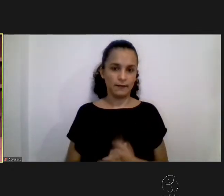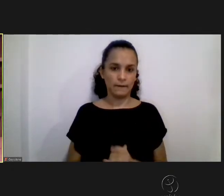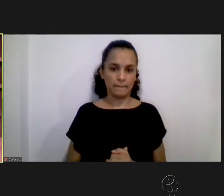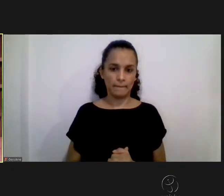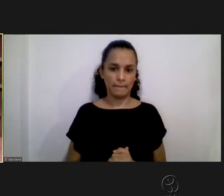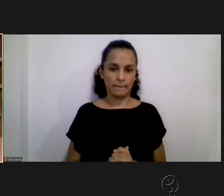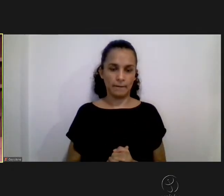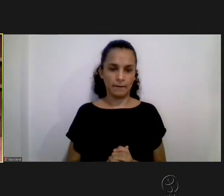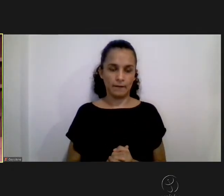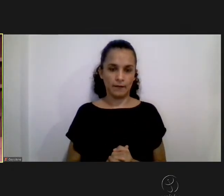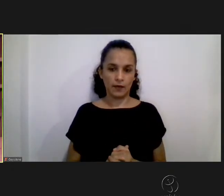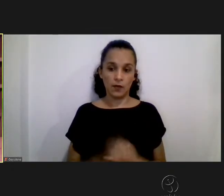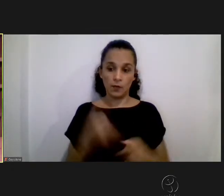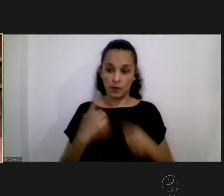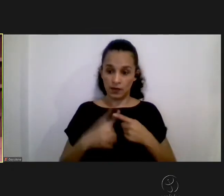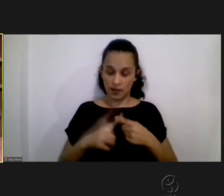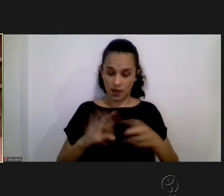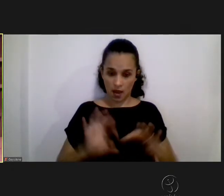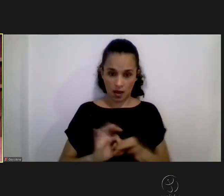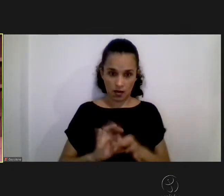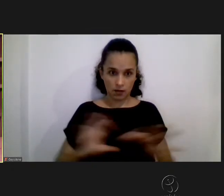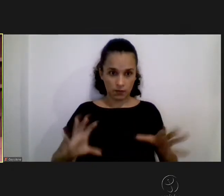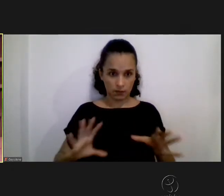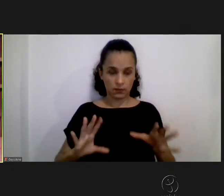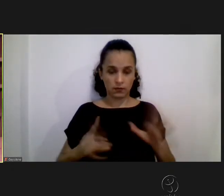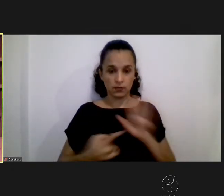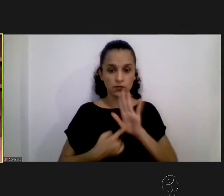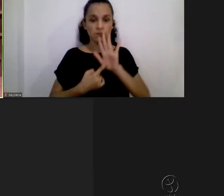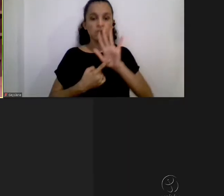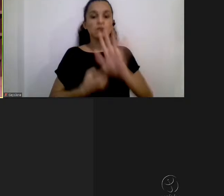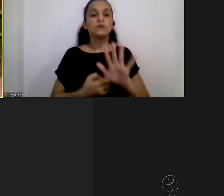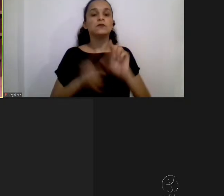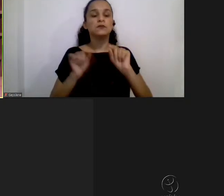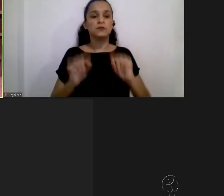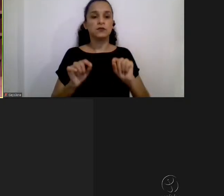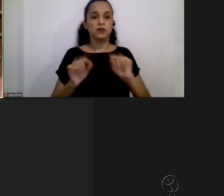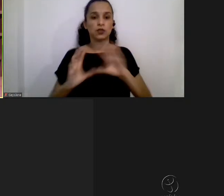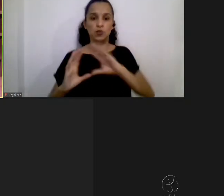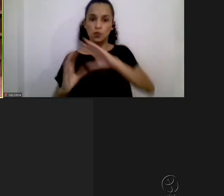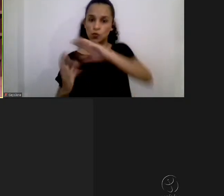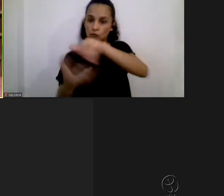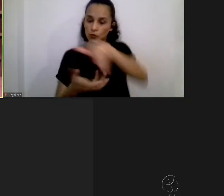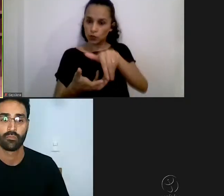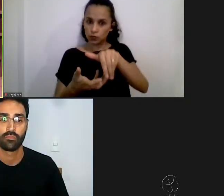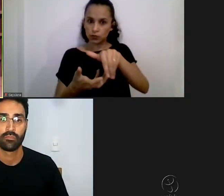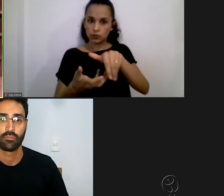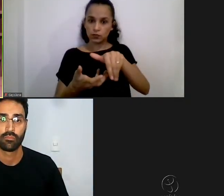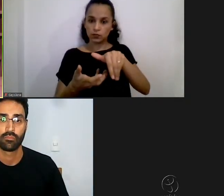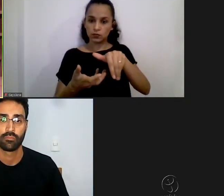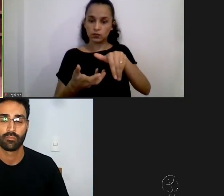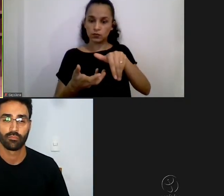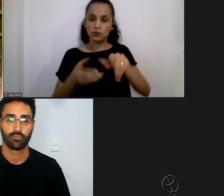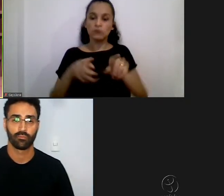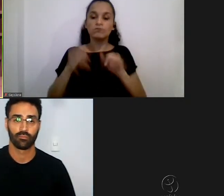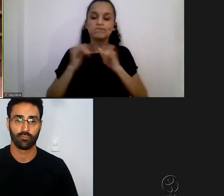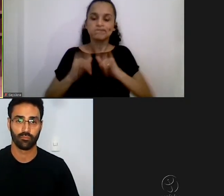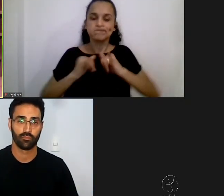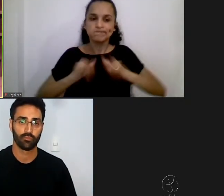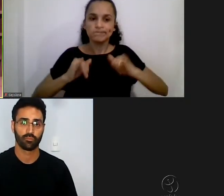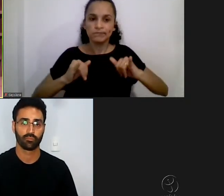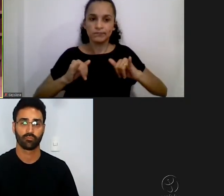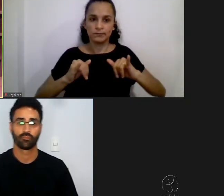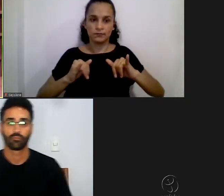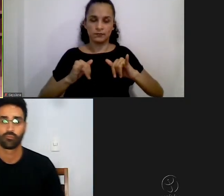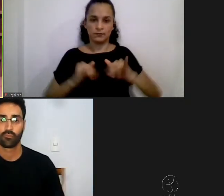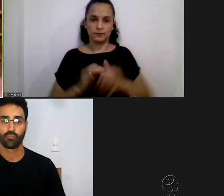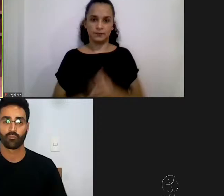Que a liberdade instruía o mundo quando começou a campanha neoliberal. A Thatcher, Margaret